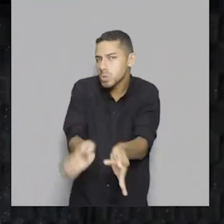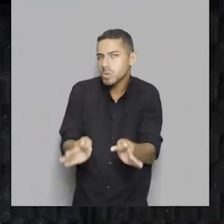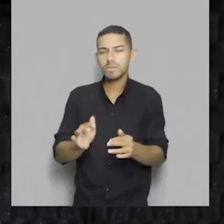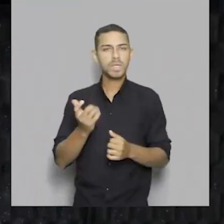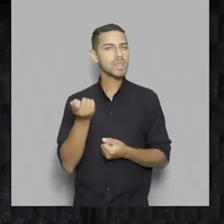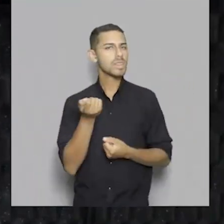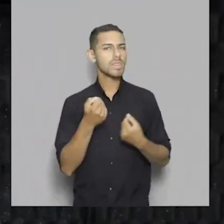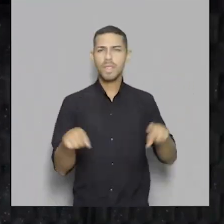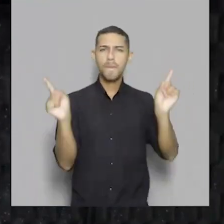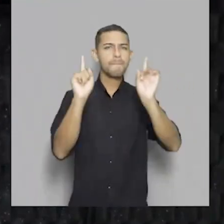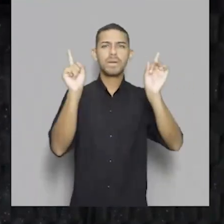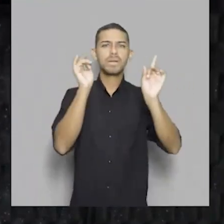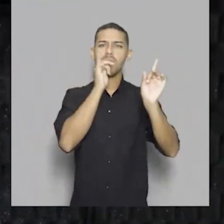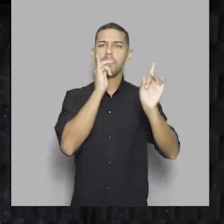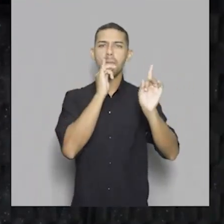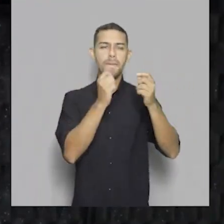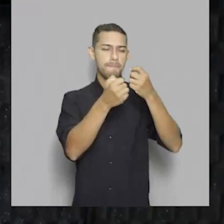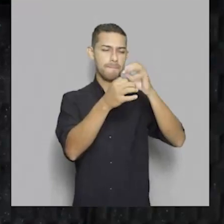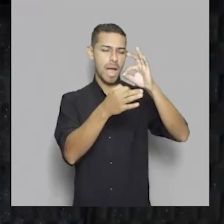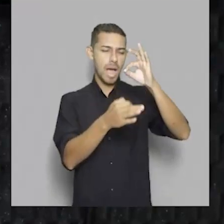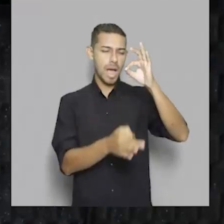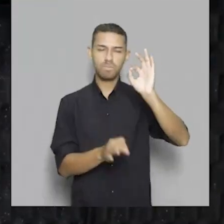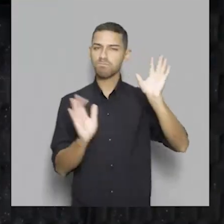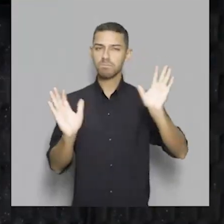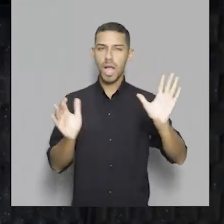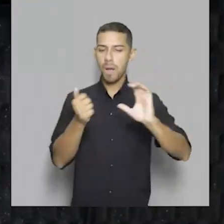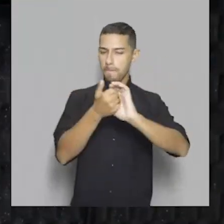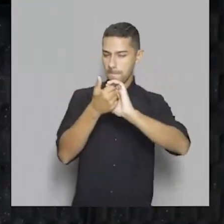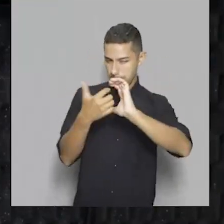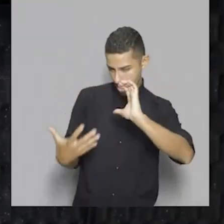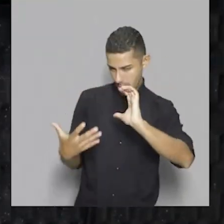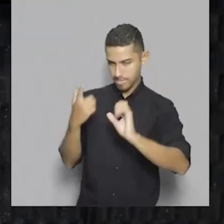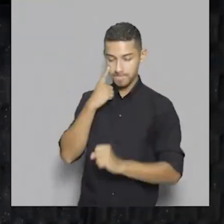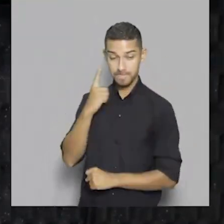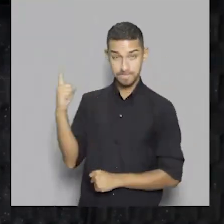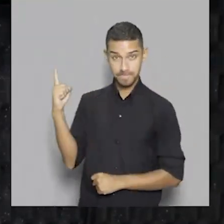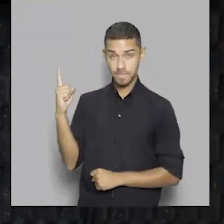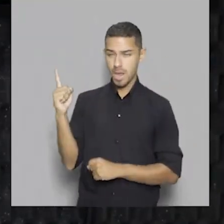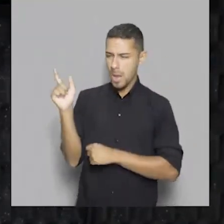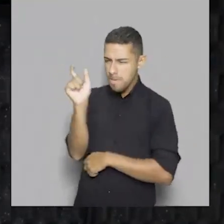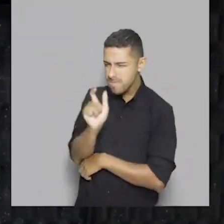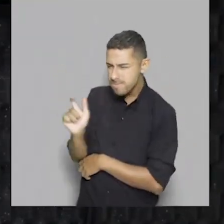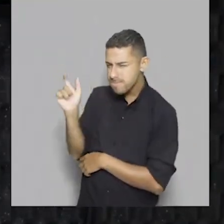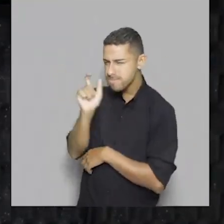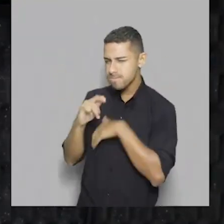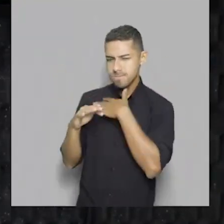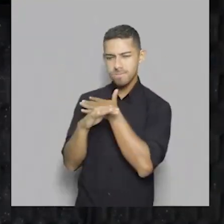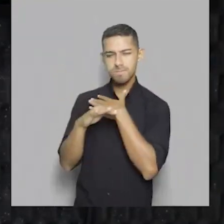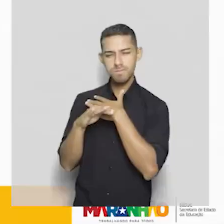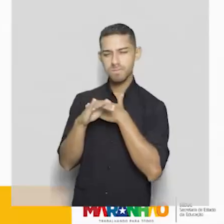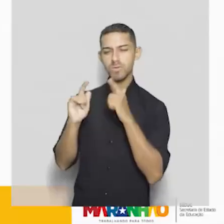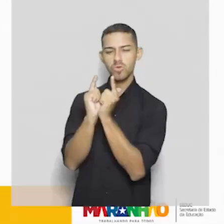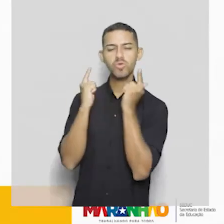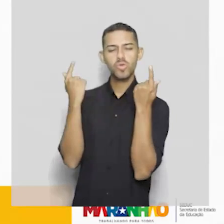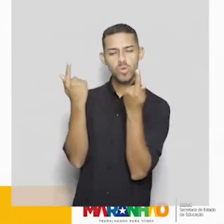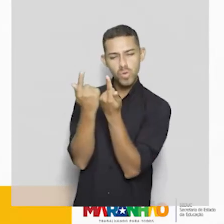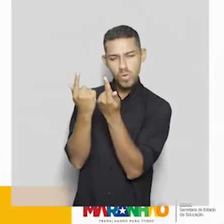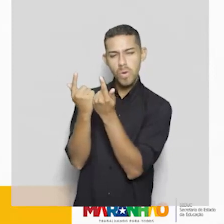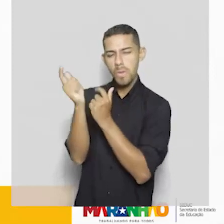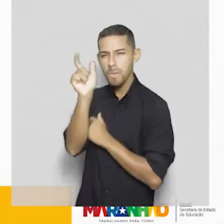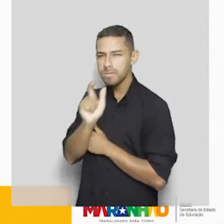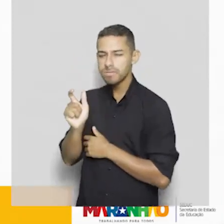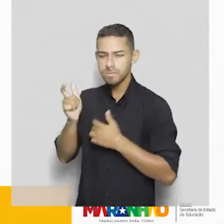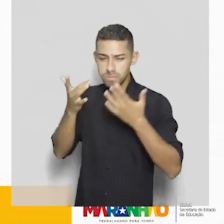fazer esse itinerário todo, tá? Então, nesse grafite, realizado por um grupo que faz